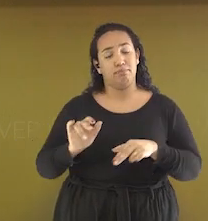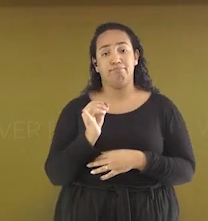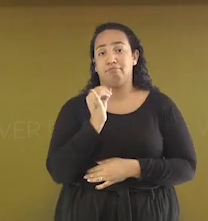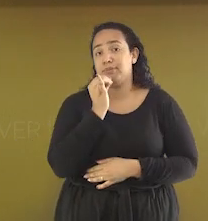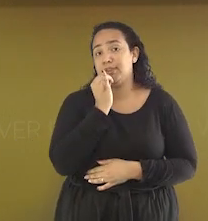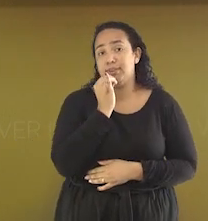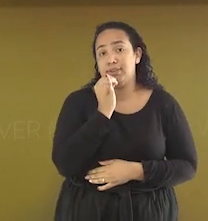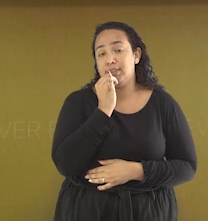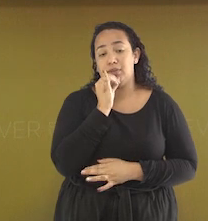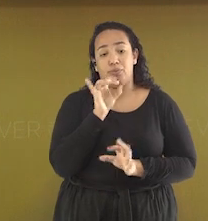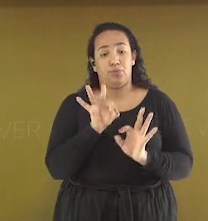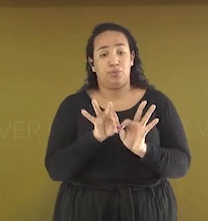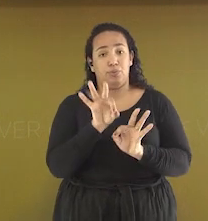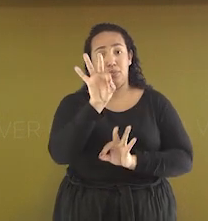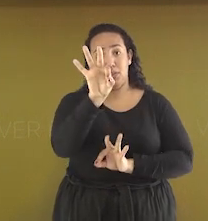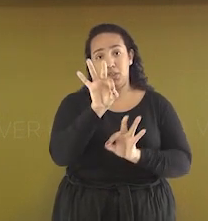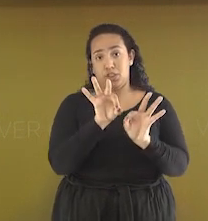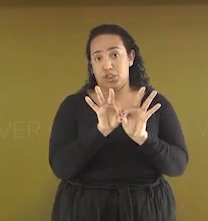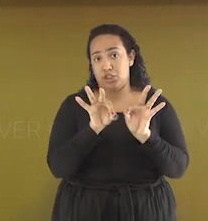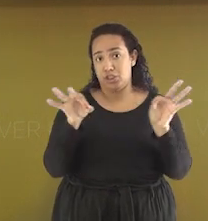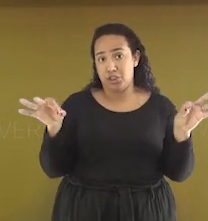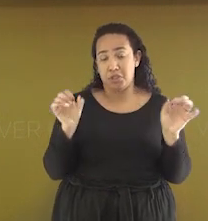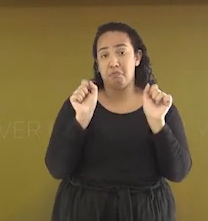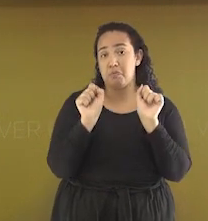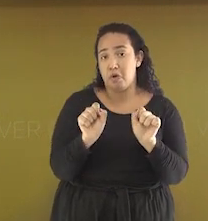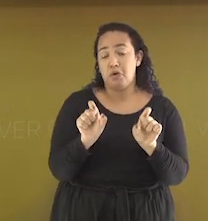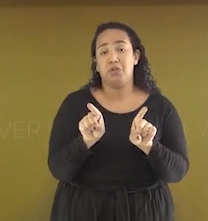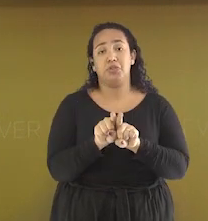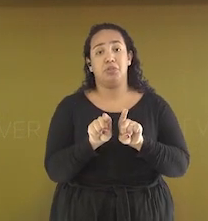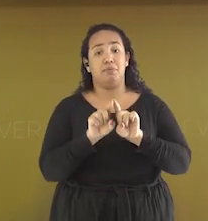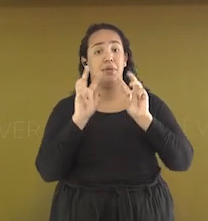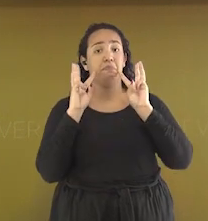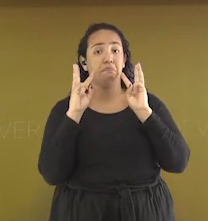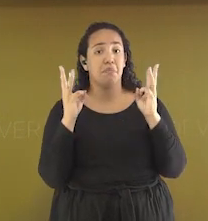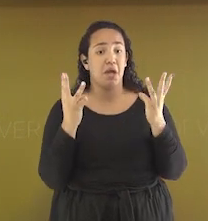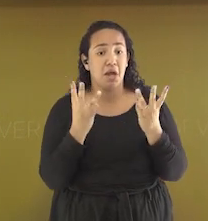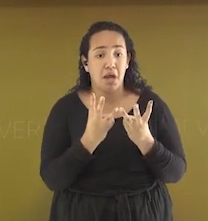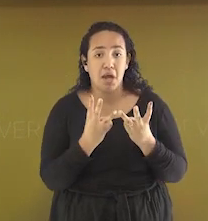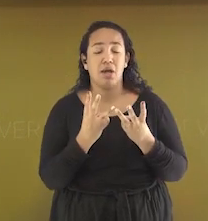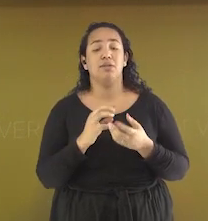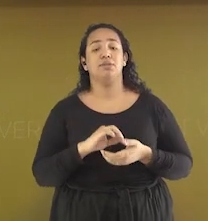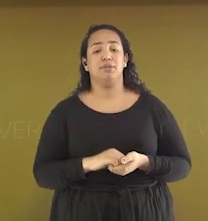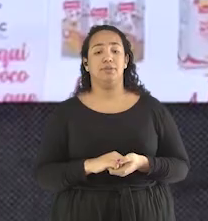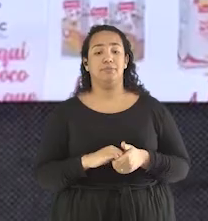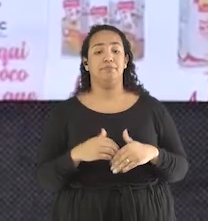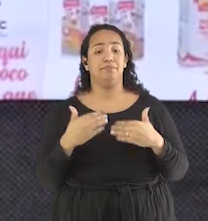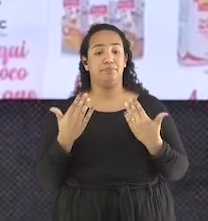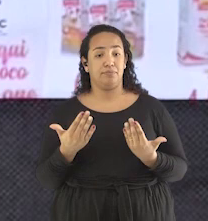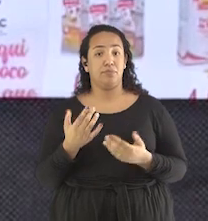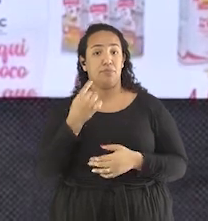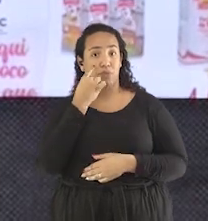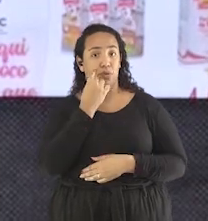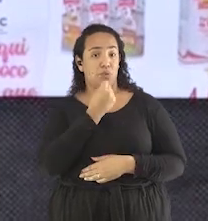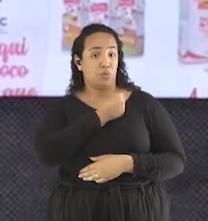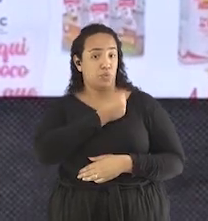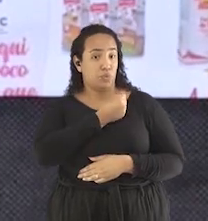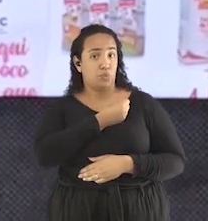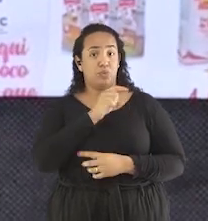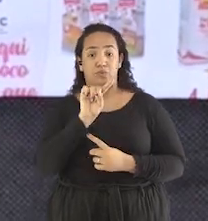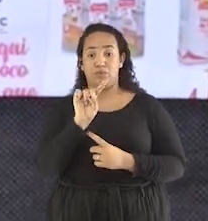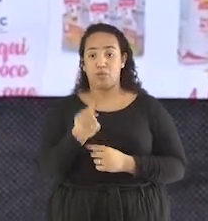números decimais em diversas medidas, como as de comprimento, de massa e monetárias. Observamos os